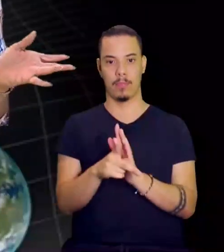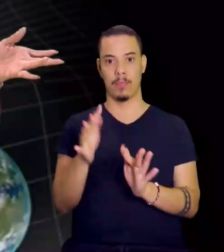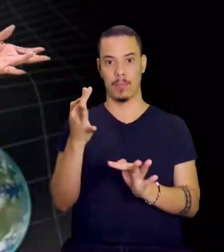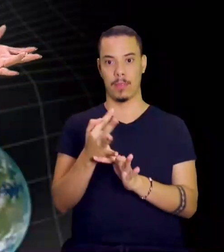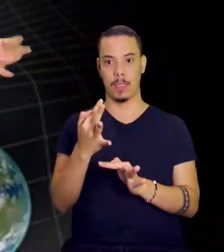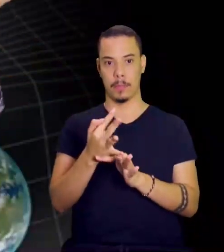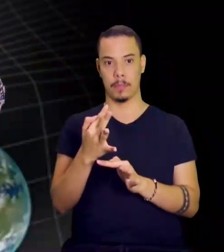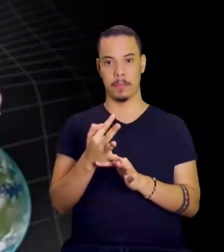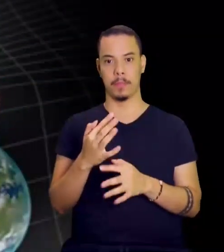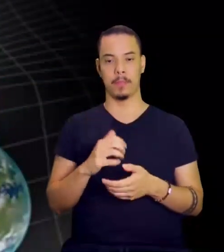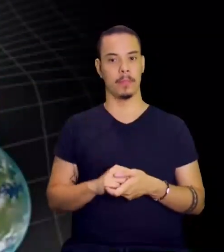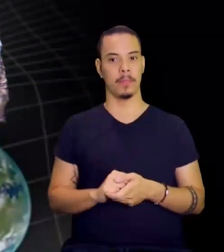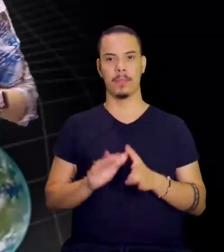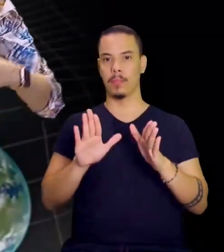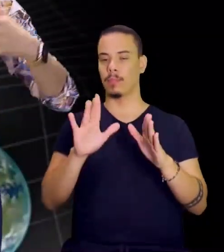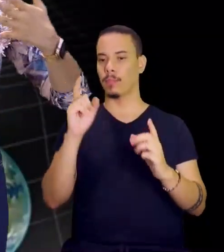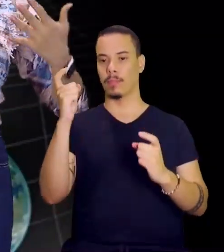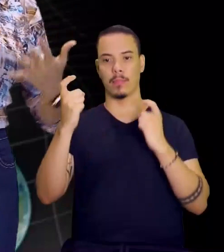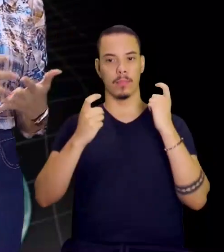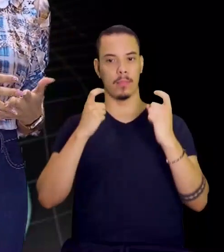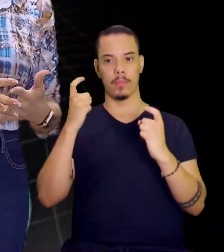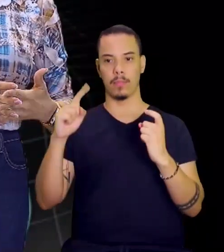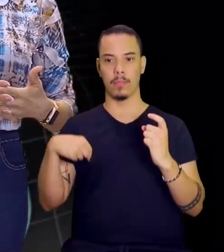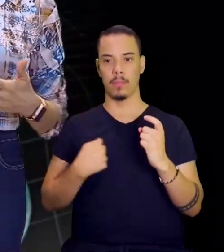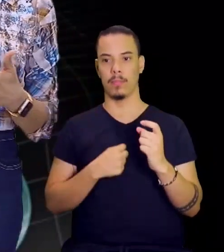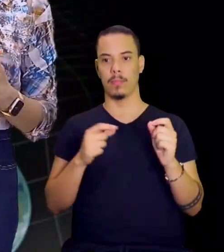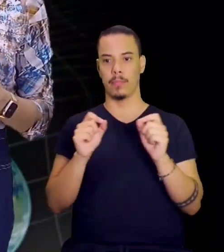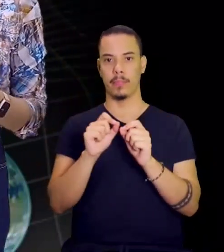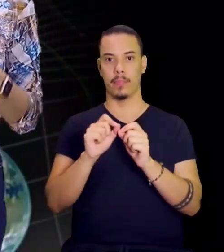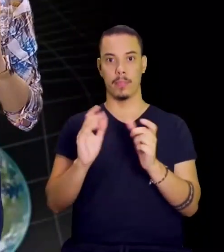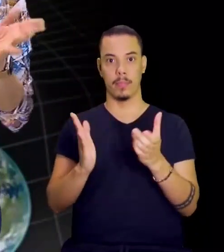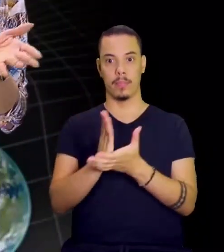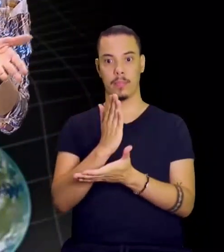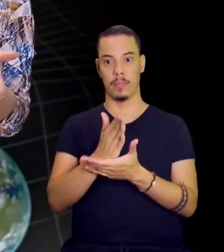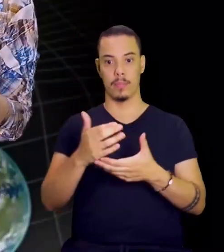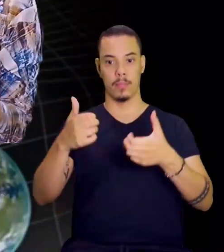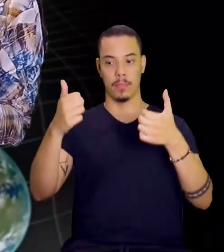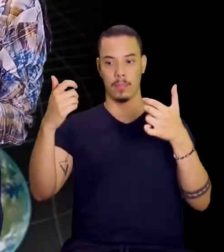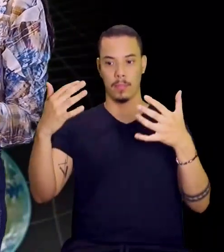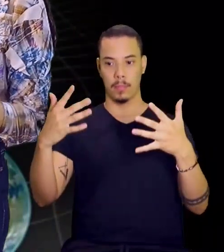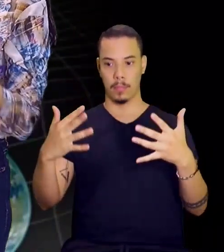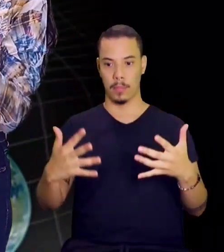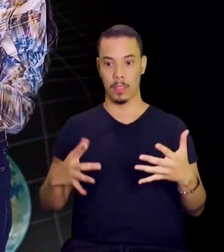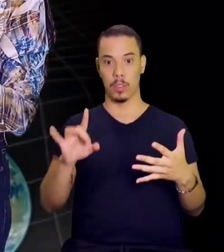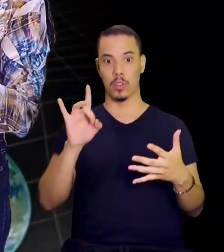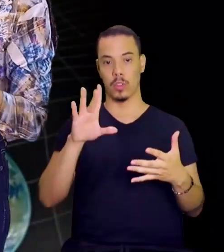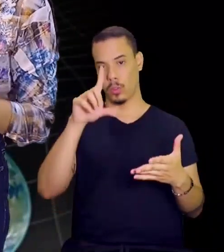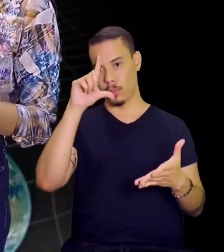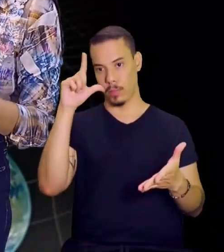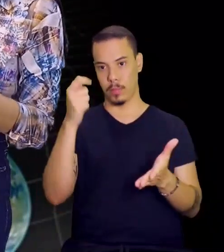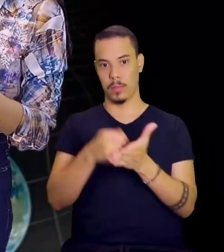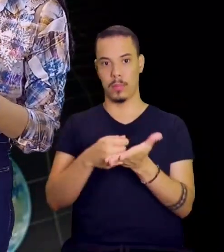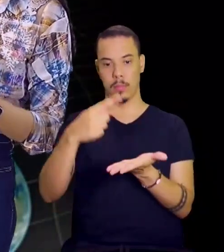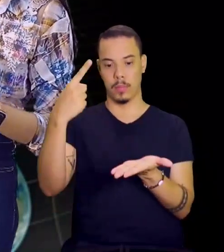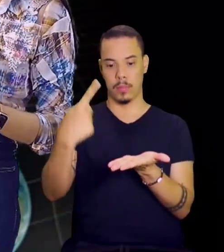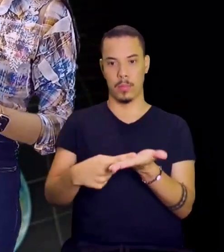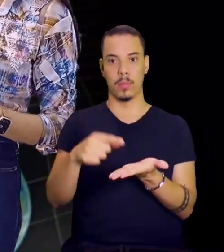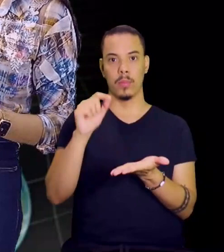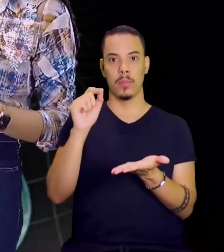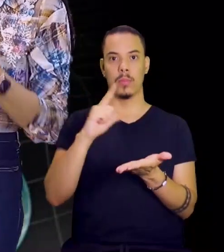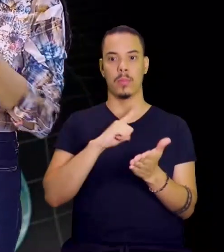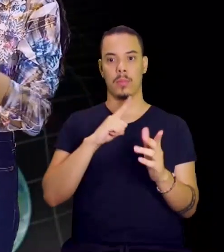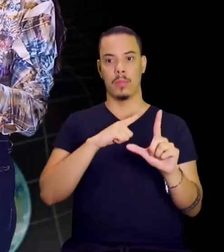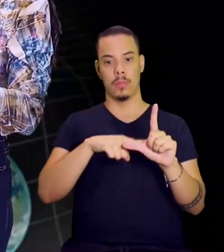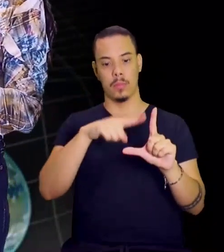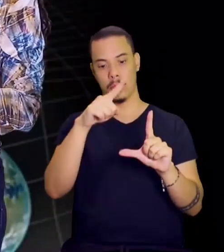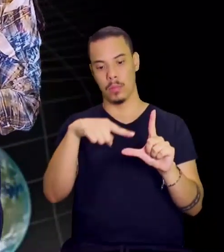só. Não se preocupe, a gente está só fazendo umas definições, só para estabelecer agora, né, Décio, que a gente tinha as grandezas